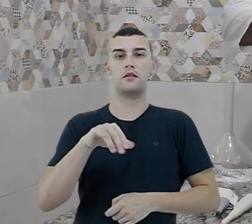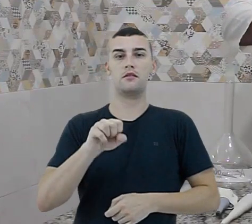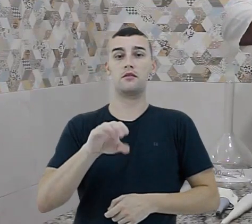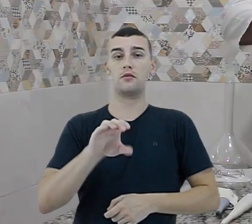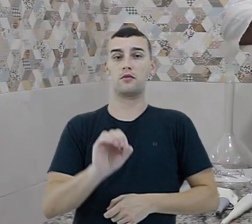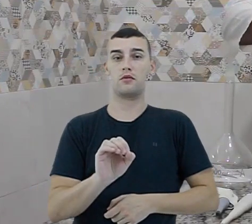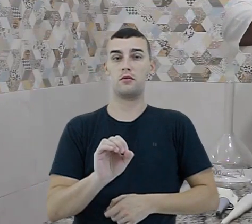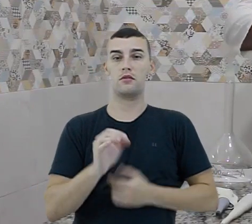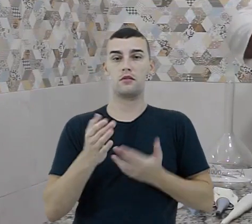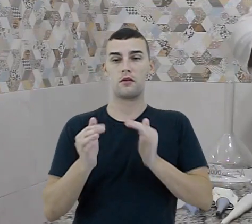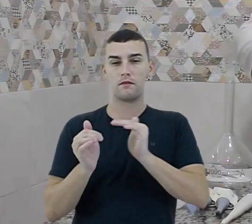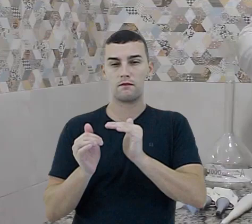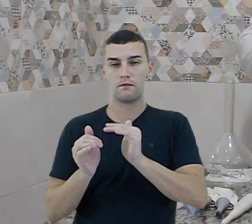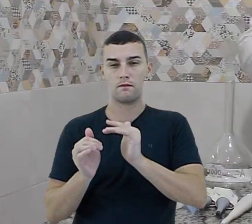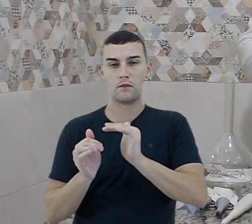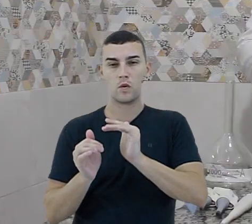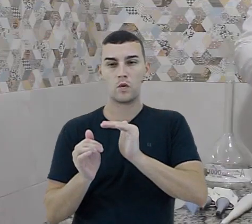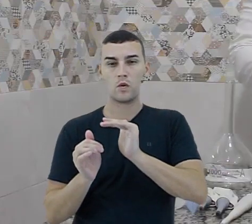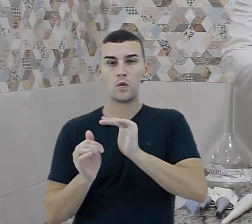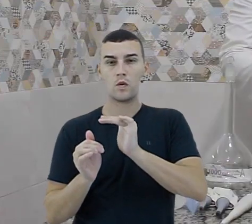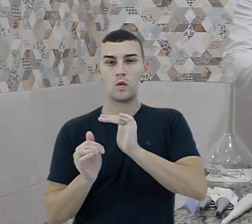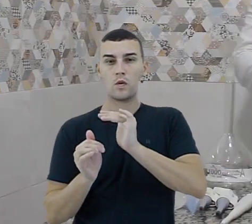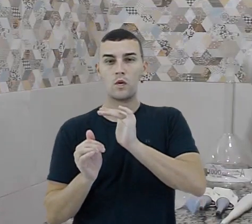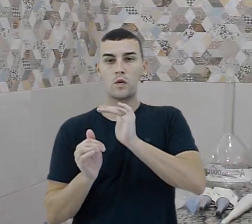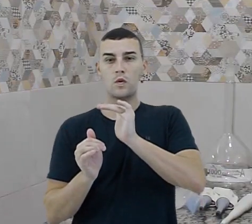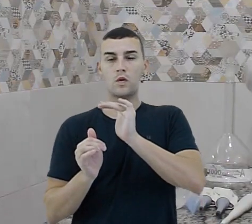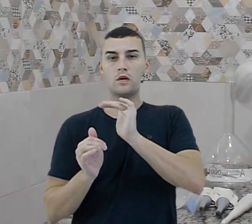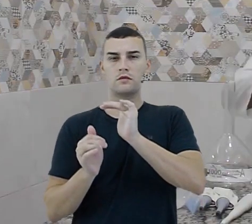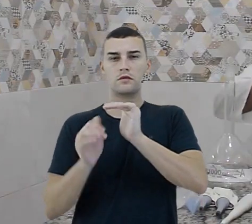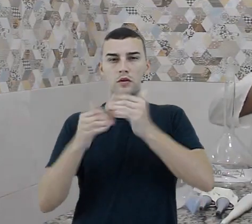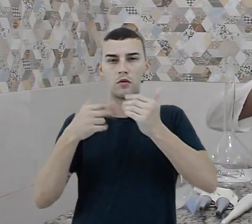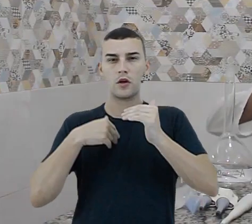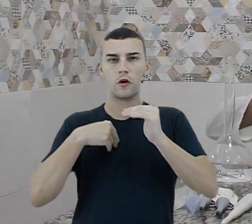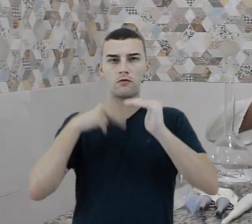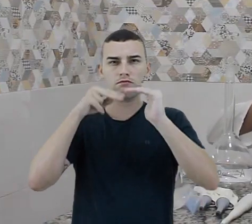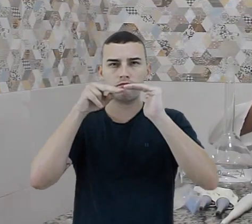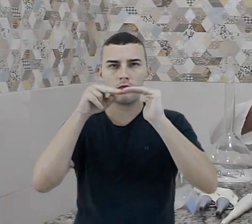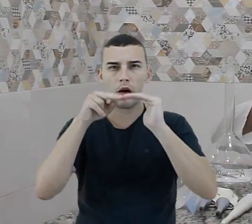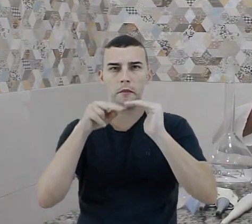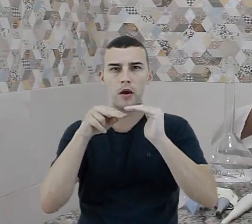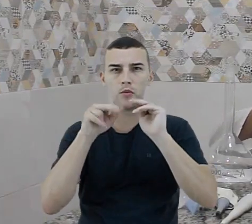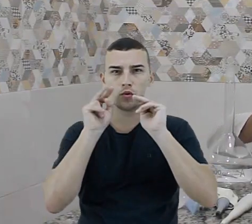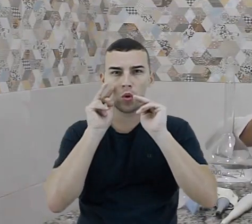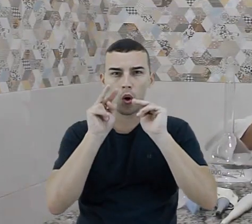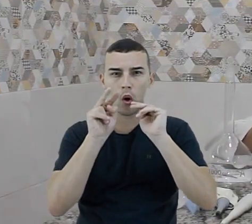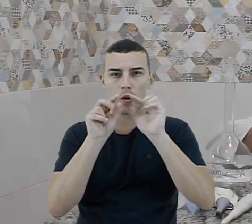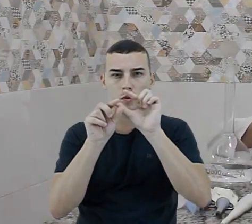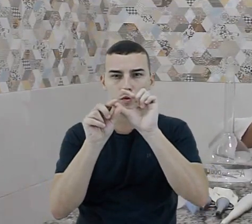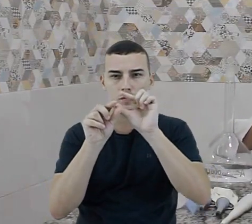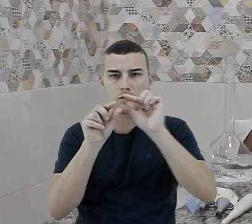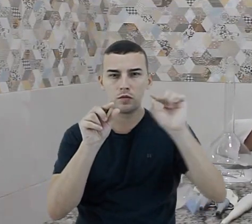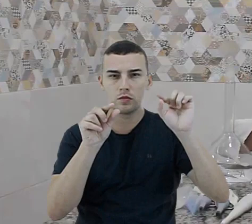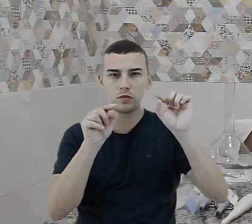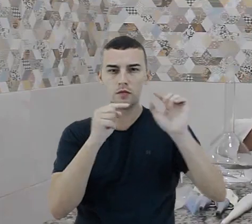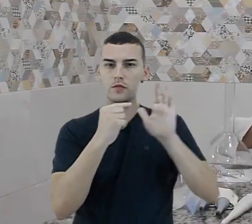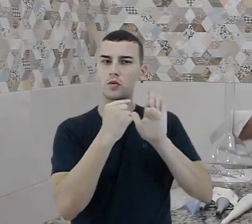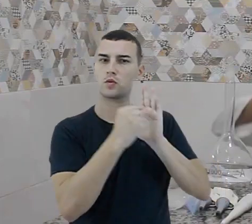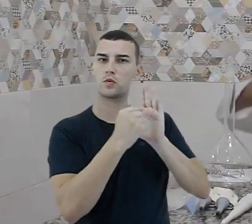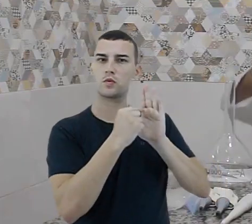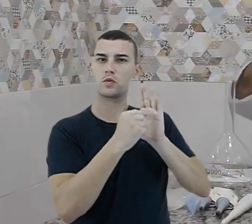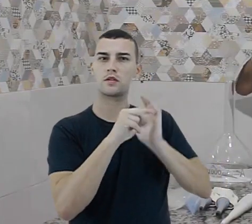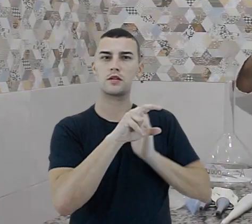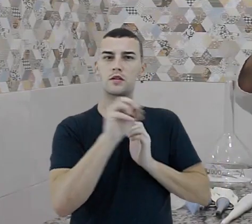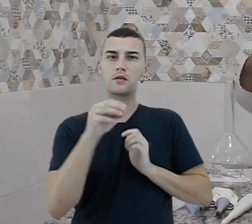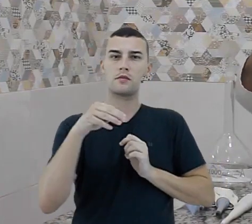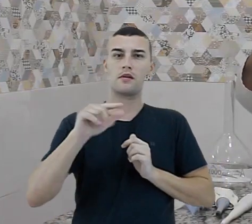vou colocando, já que está no gargalho, eu, nesse caso, me abaixo para ficar com a minha visão perpendicular à